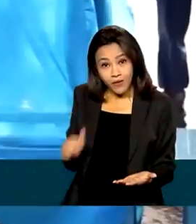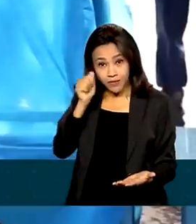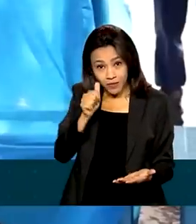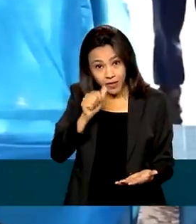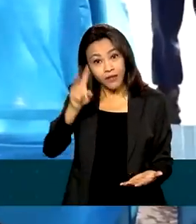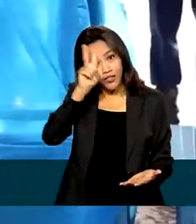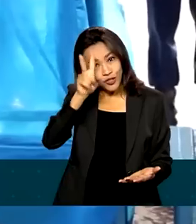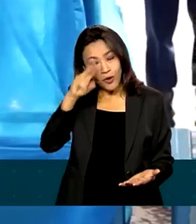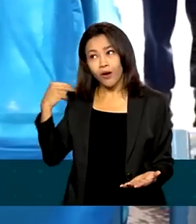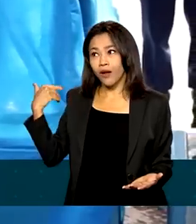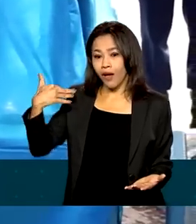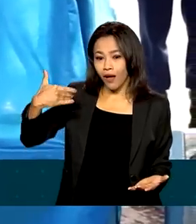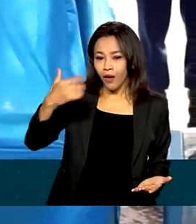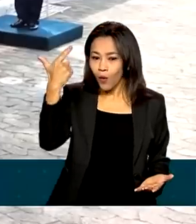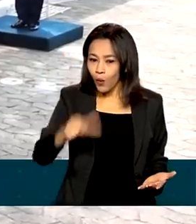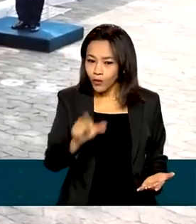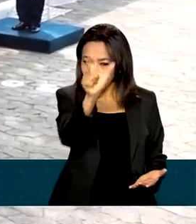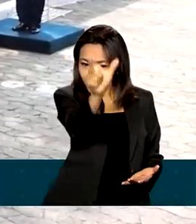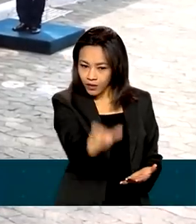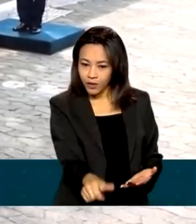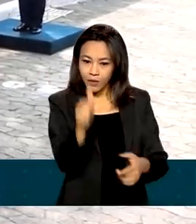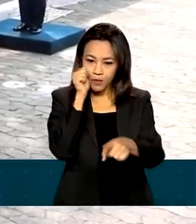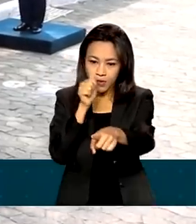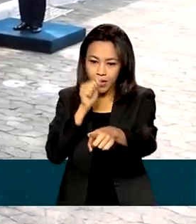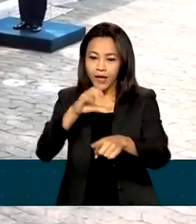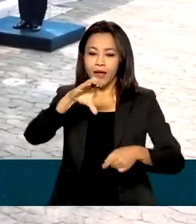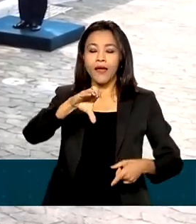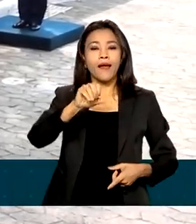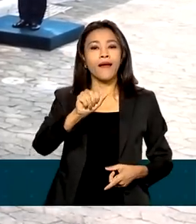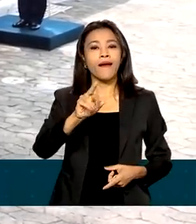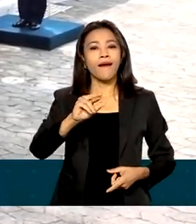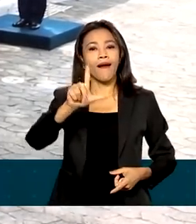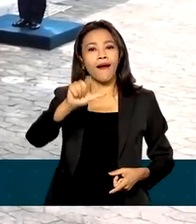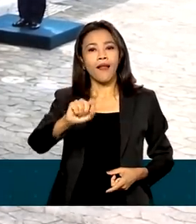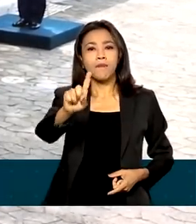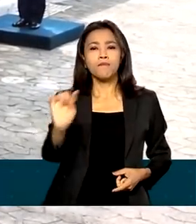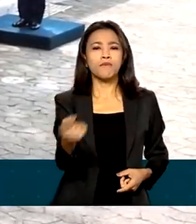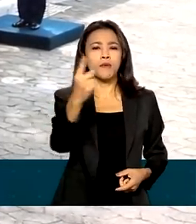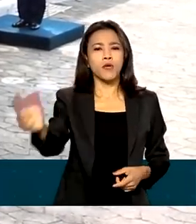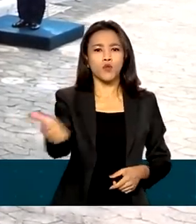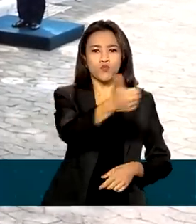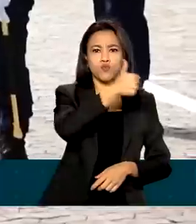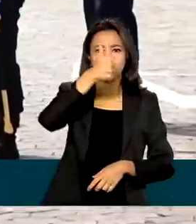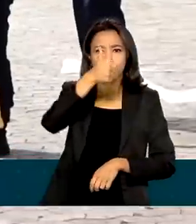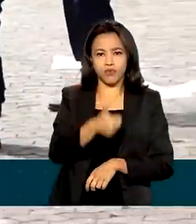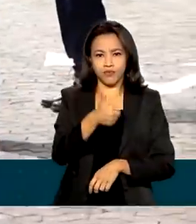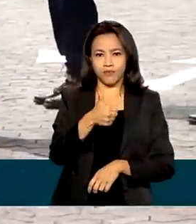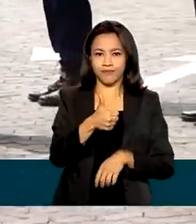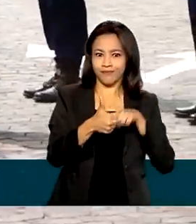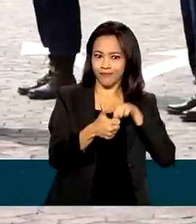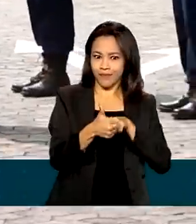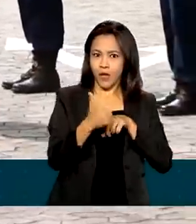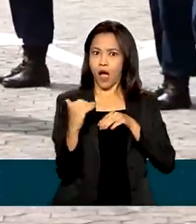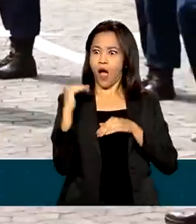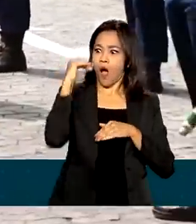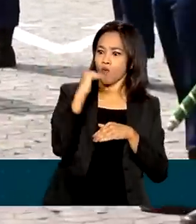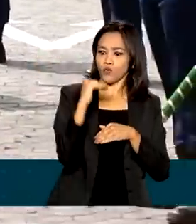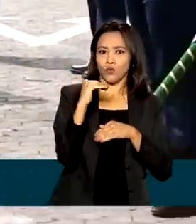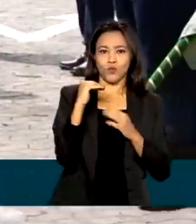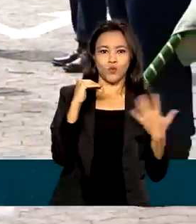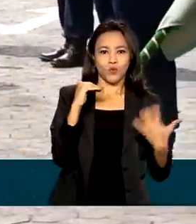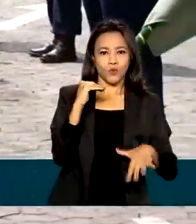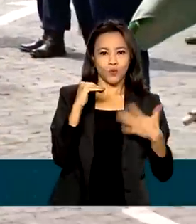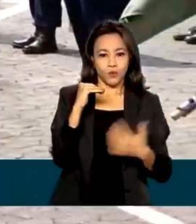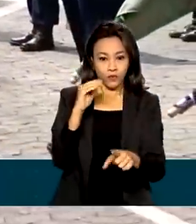história. Outra é Carla. Ela foi a primeira a ser promovida ao posto de brigadeiro, um dos mais altos. Também